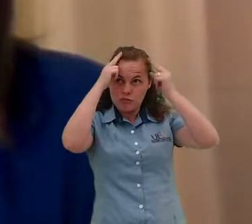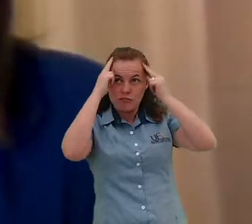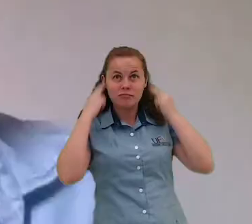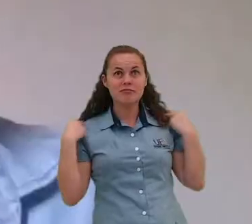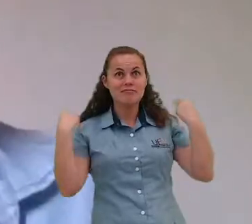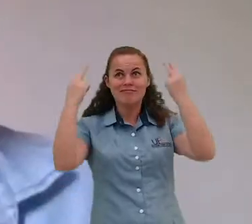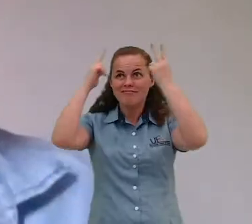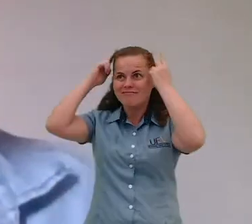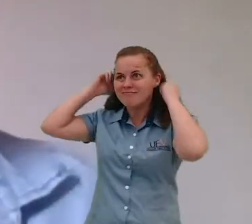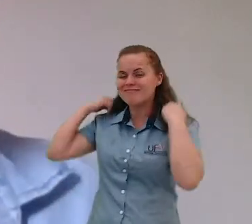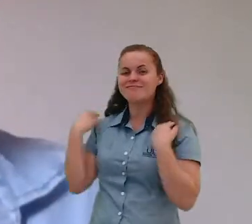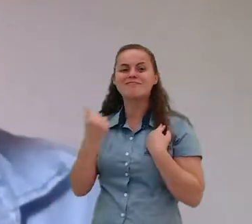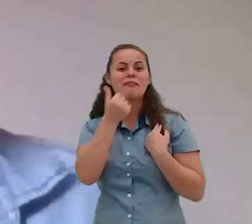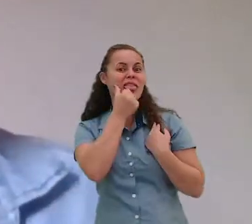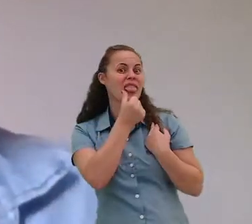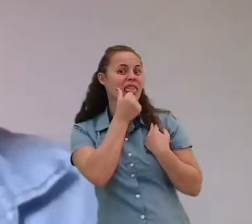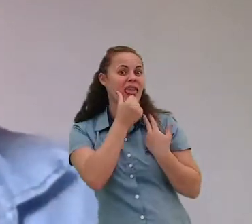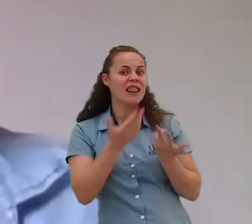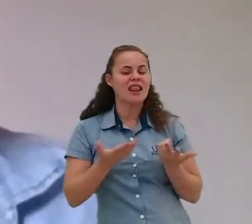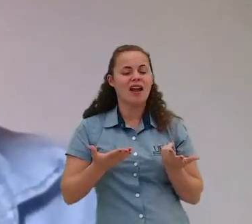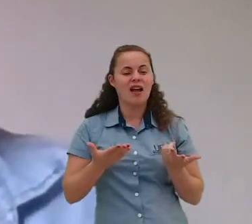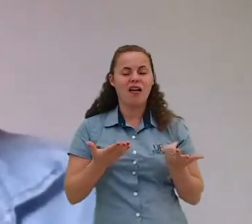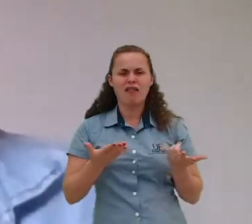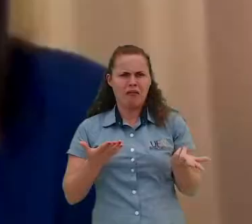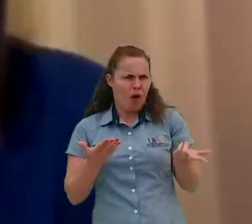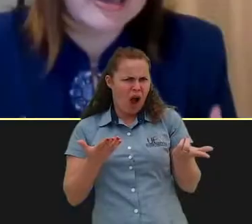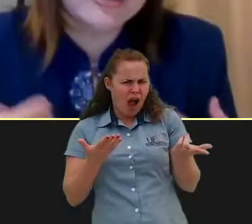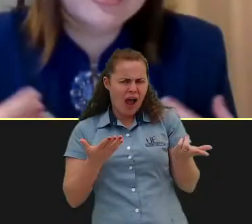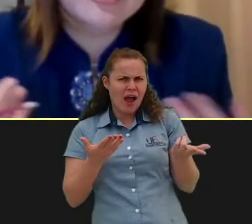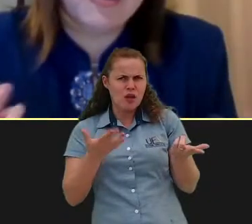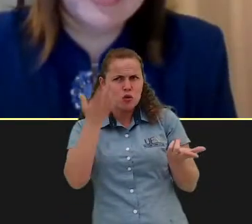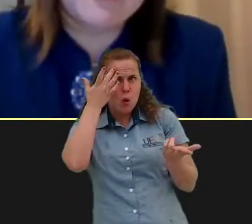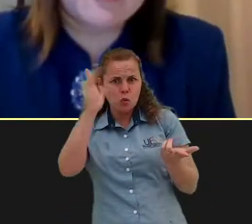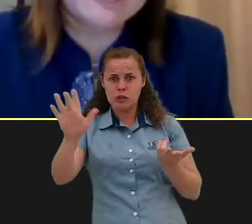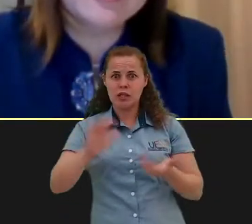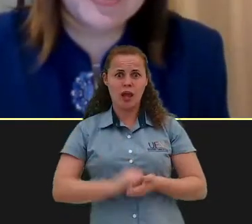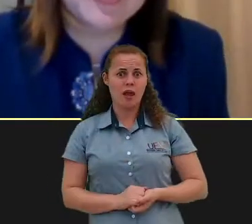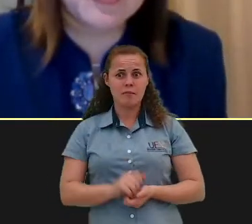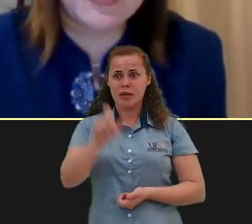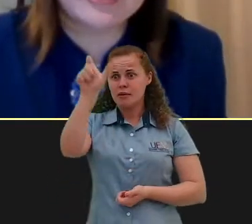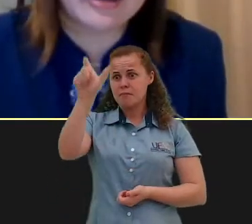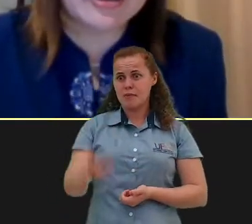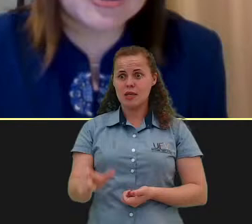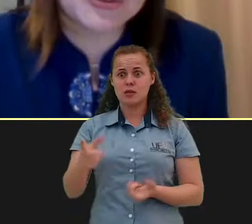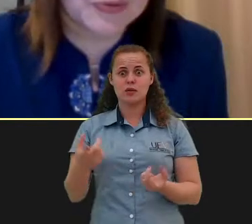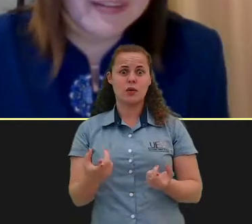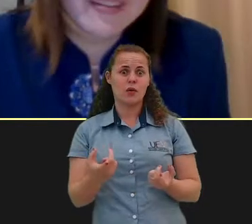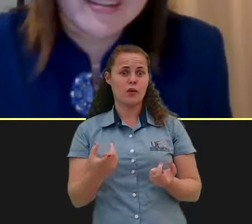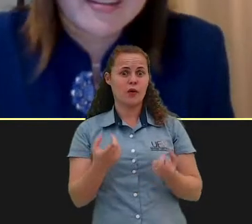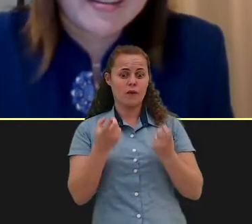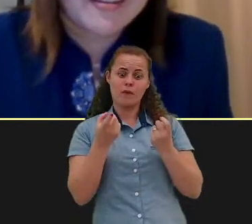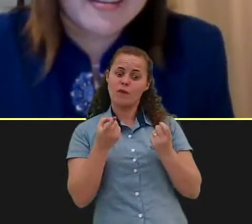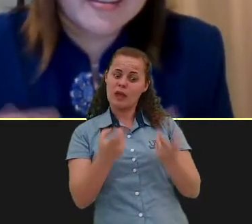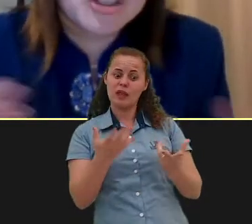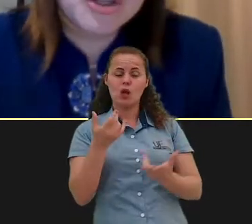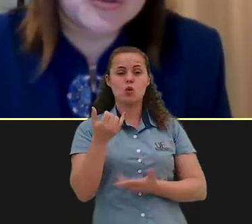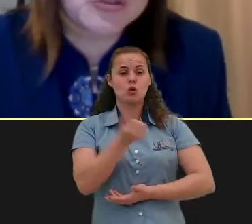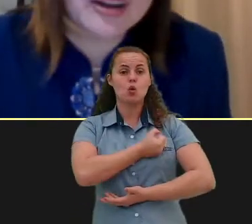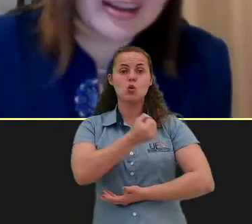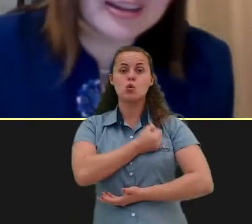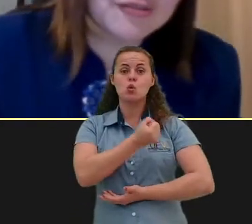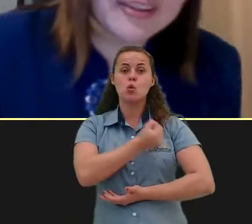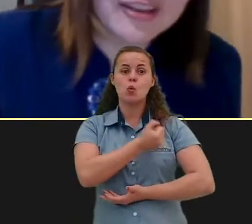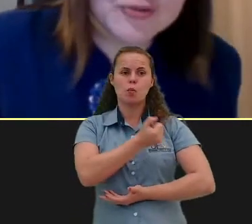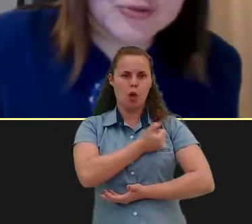feminino. Eu falei, eu não sei, mas alguém vendeu o seu cadastro, tinha o